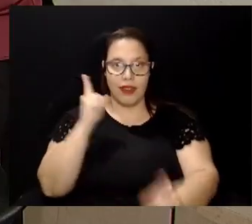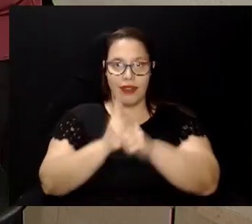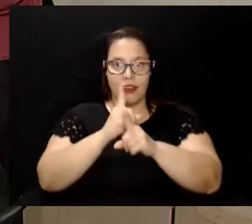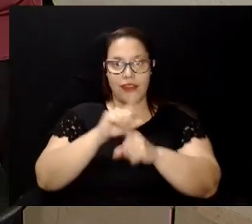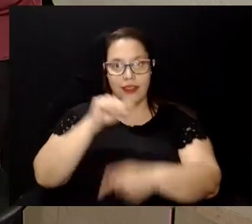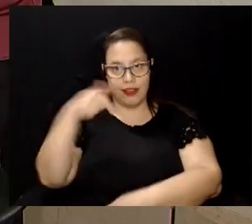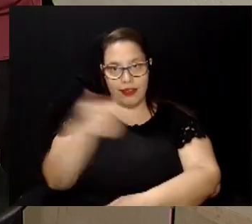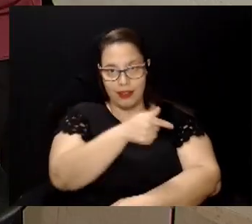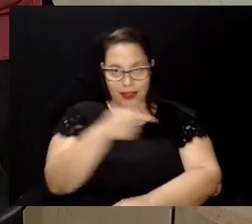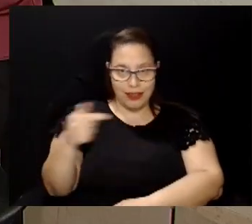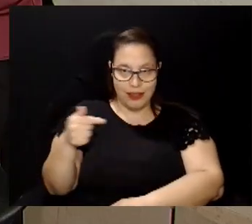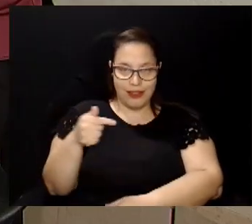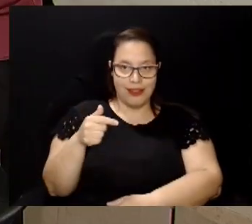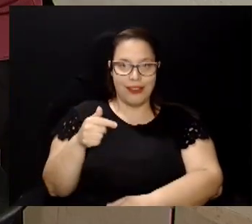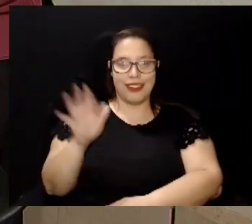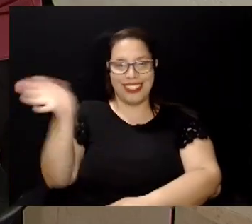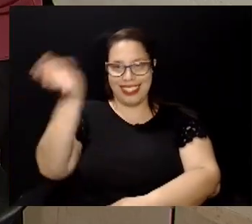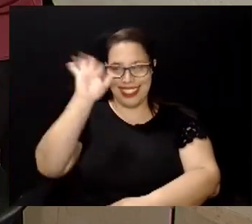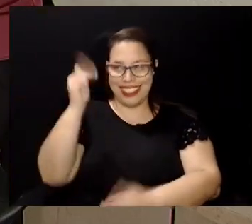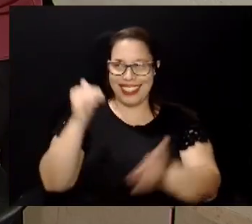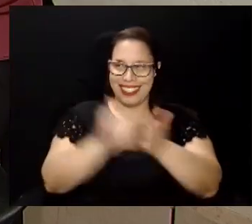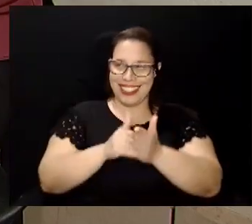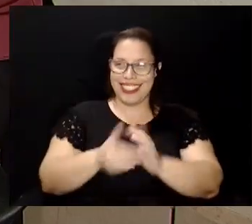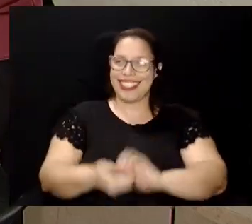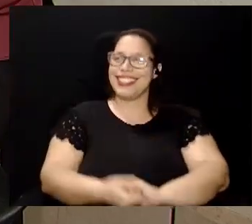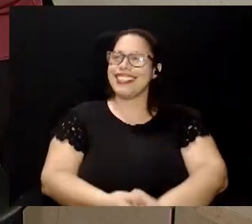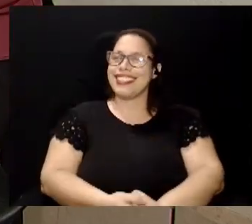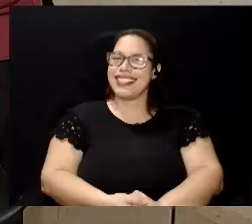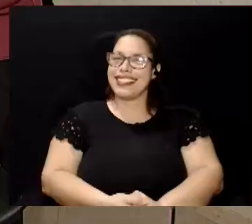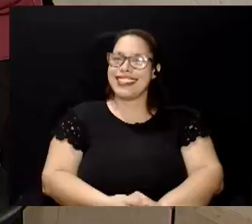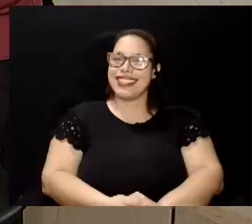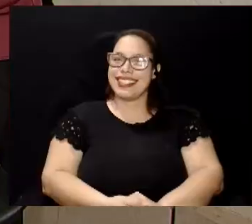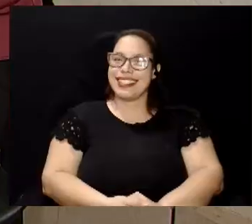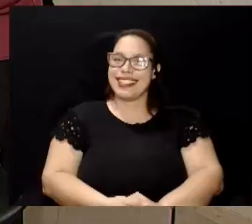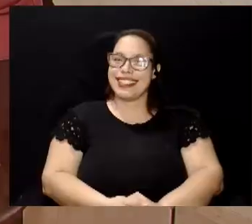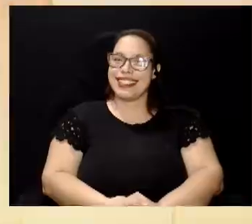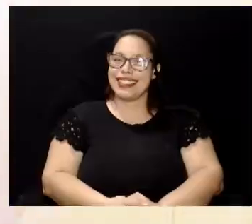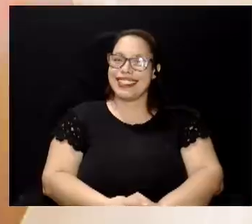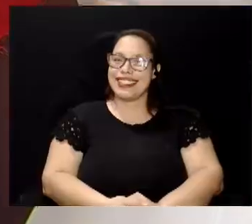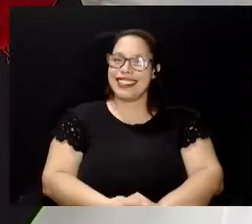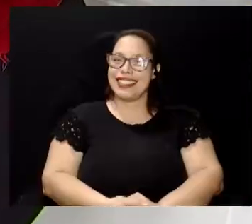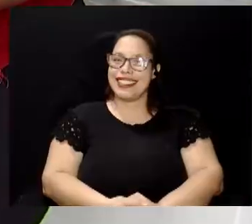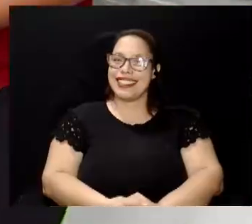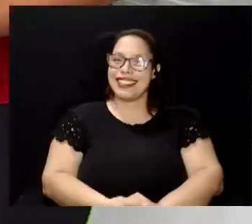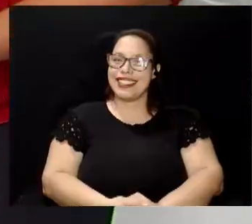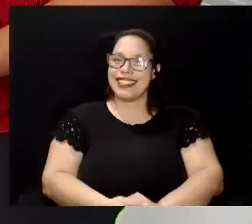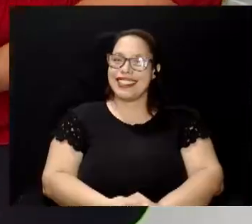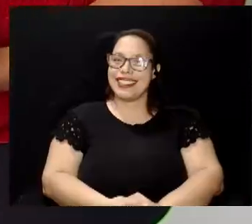tvcamaracampinas.com.br. Temos um encontro marcado na próxima edição. Até mais!